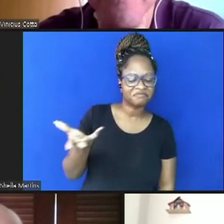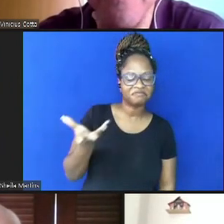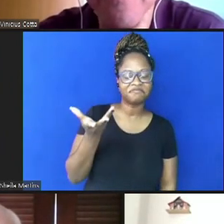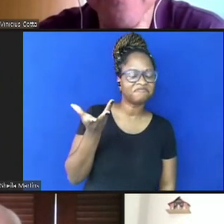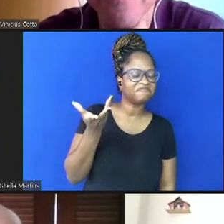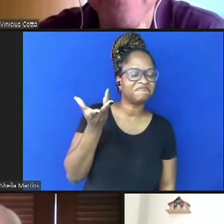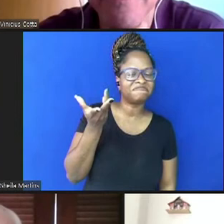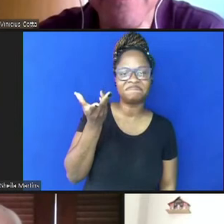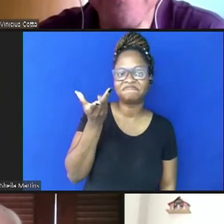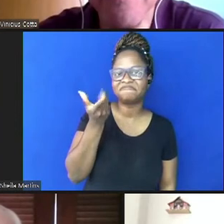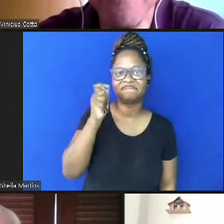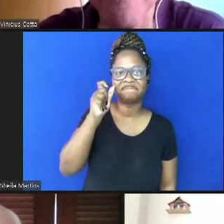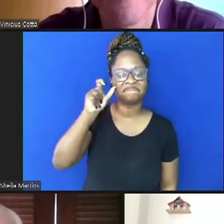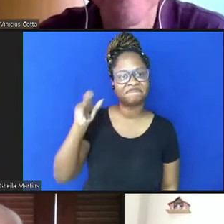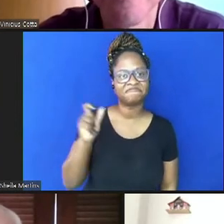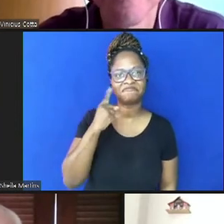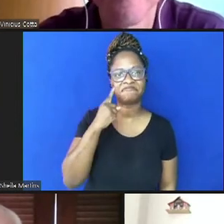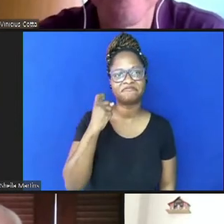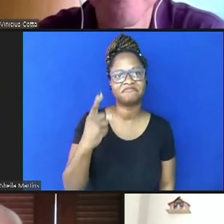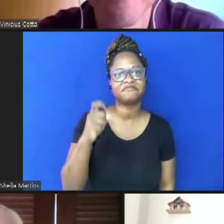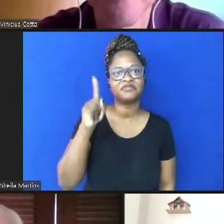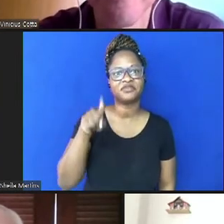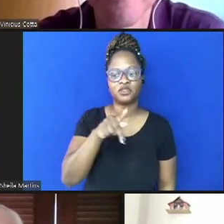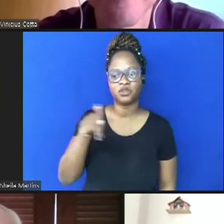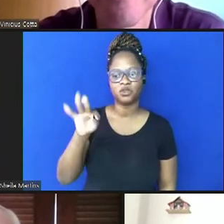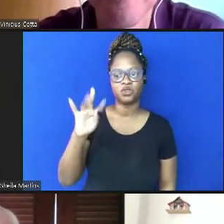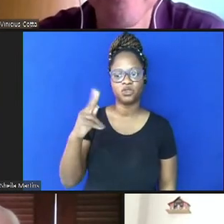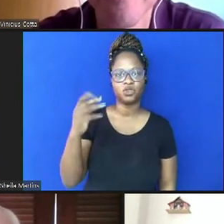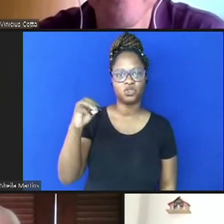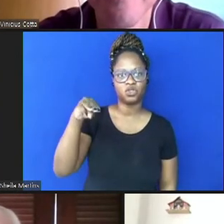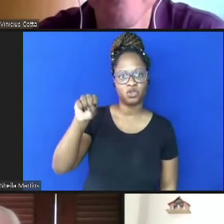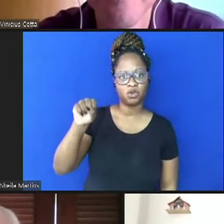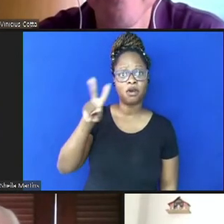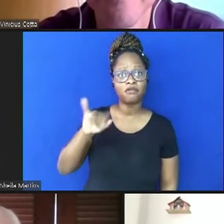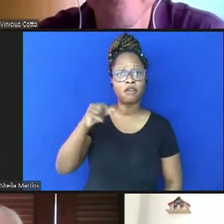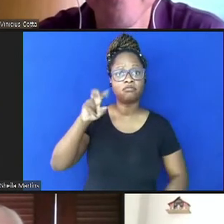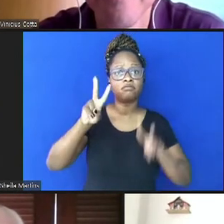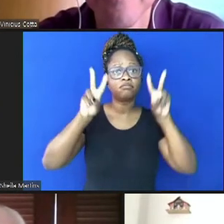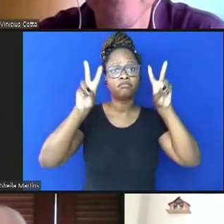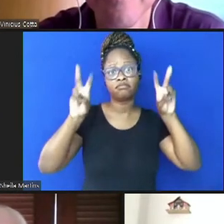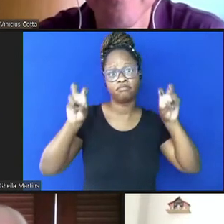tão interessante, professor Thomas, que vai abordar um tema